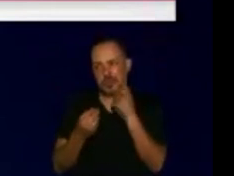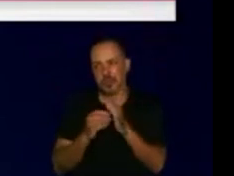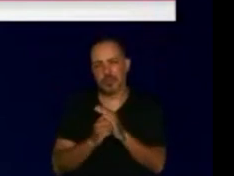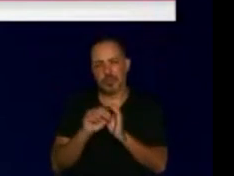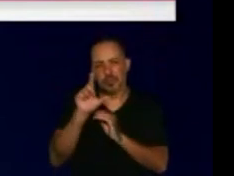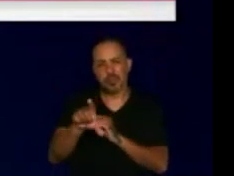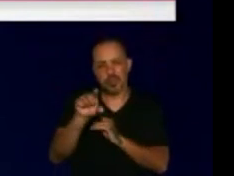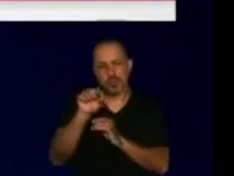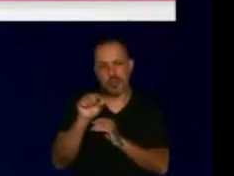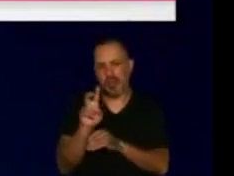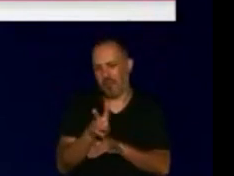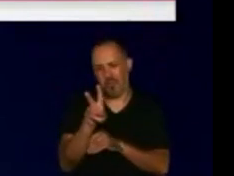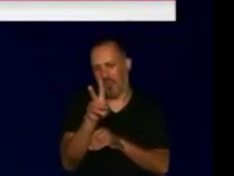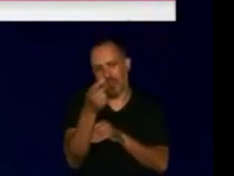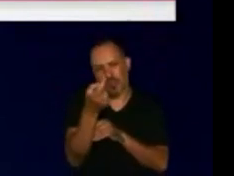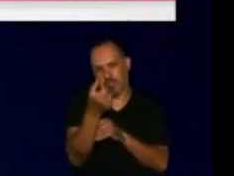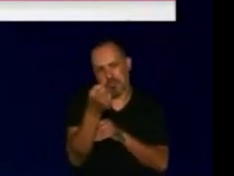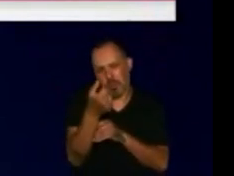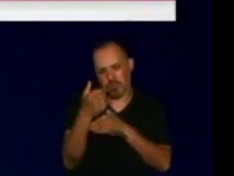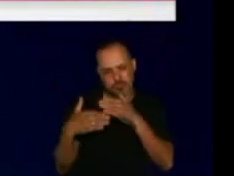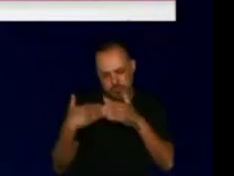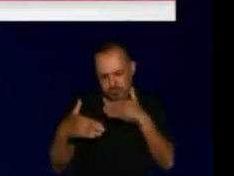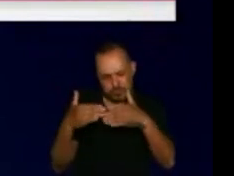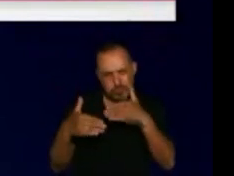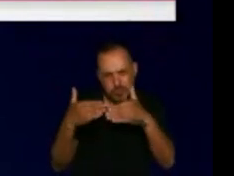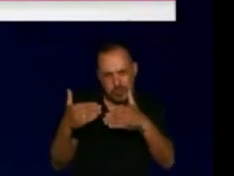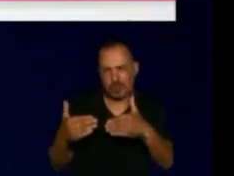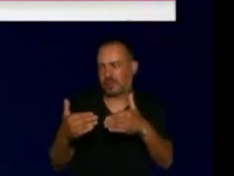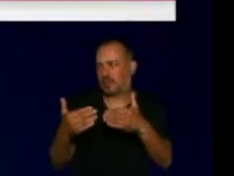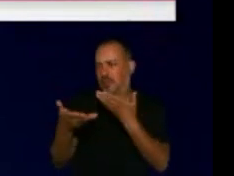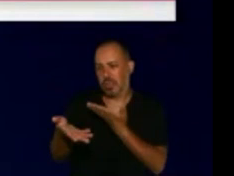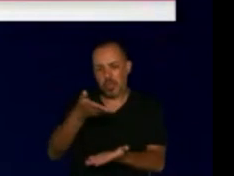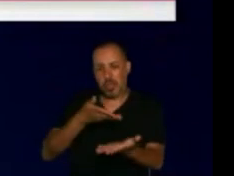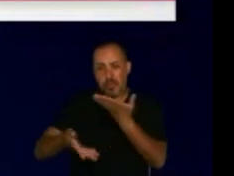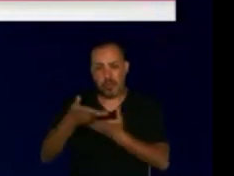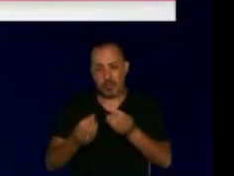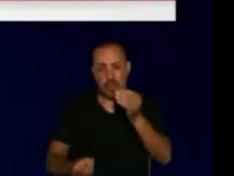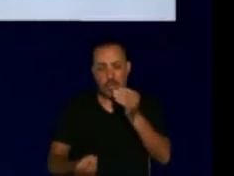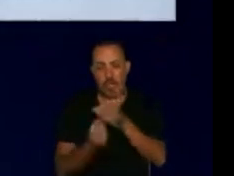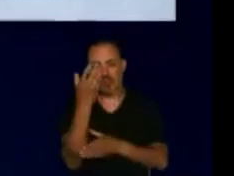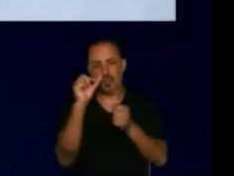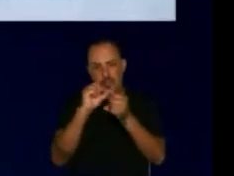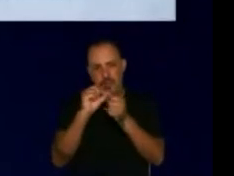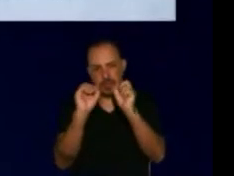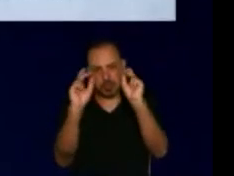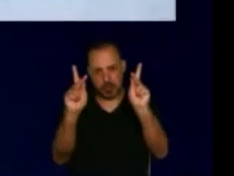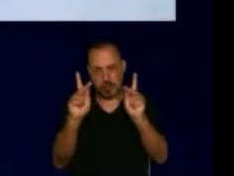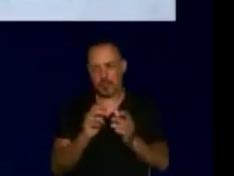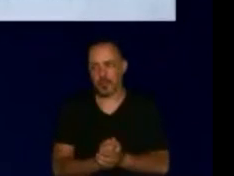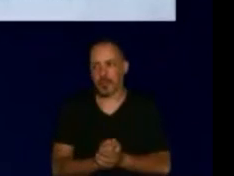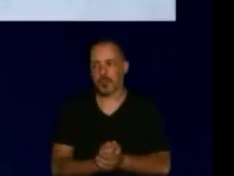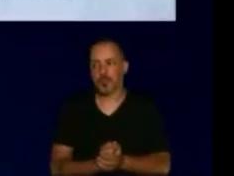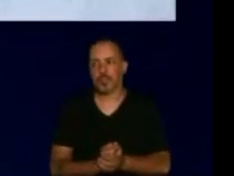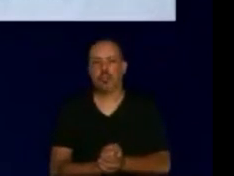for selecionada, mas é um valor simbólico por todo o processo que está envolvido, por toda a criação que a gente fez. E aí, quais